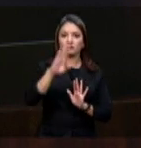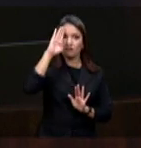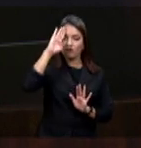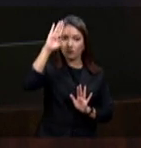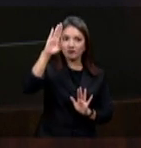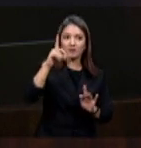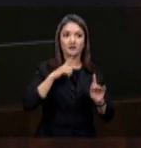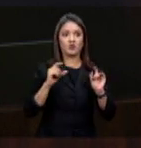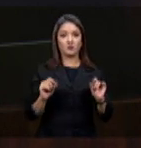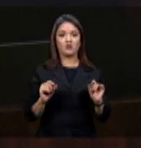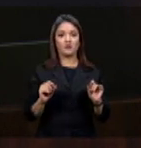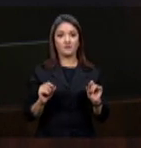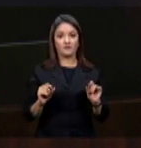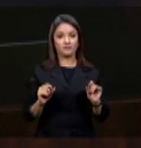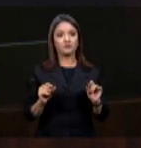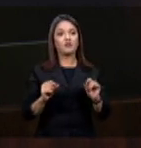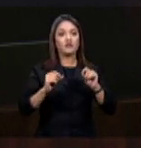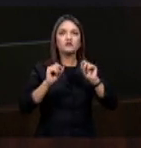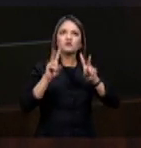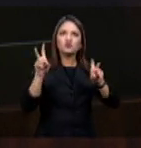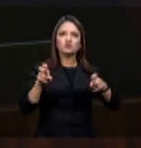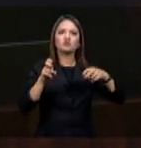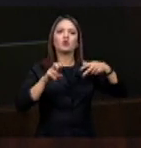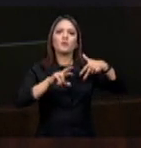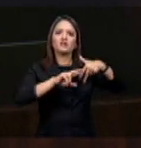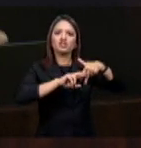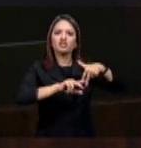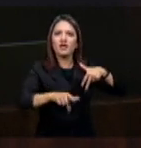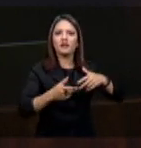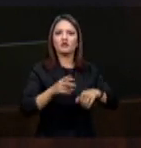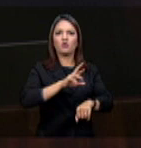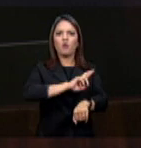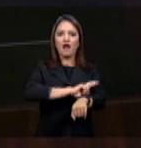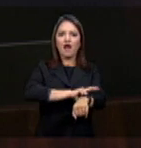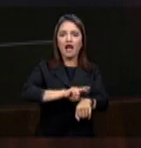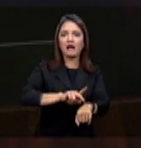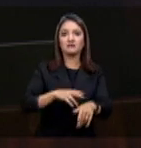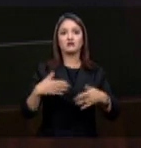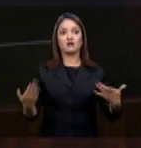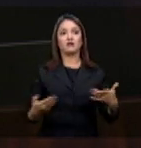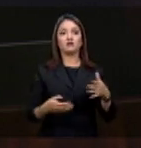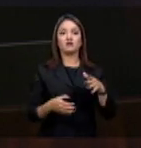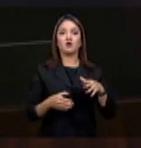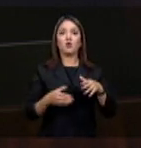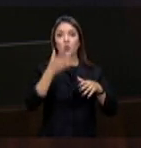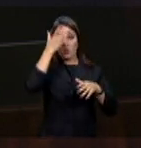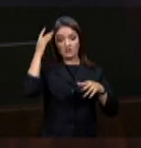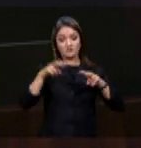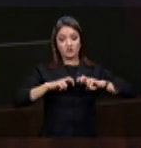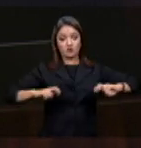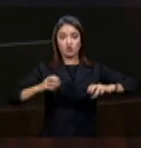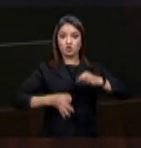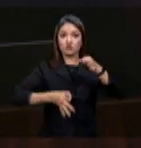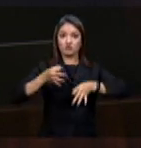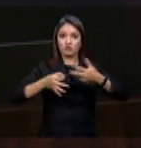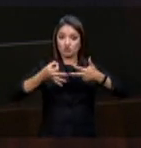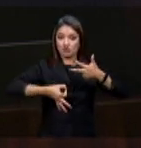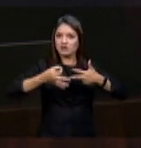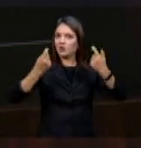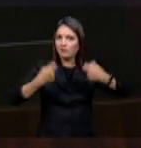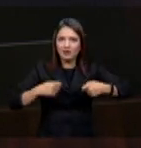em termos de gênero e de raça a composição do Poder Judiciário seja democrática